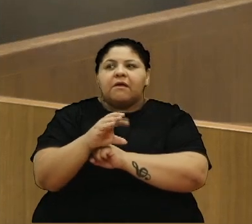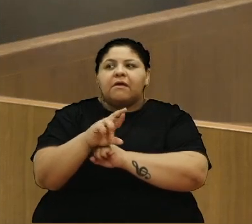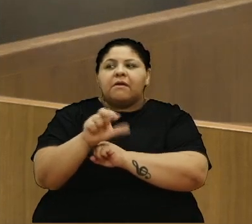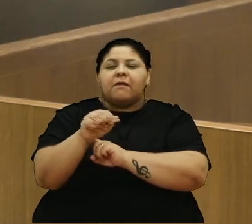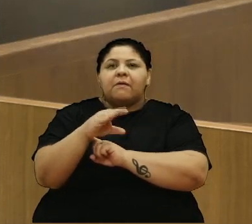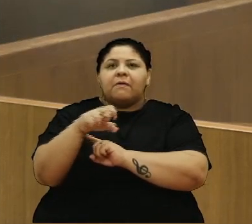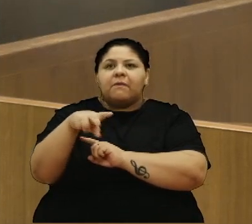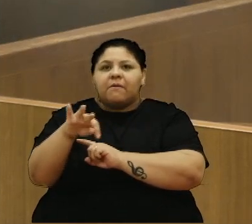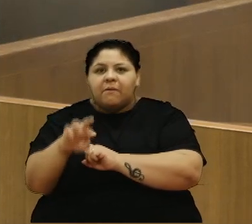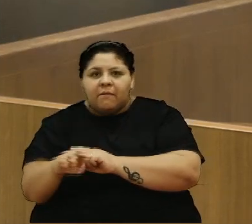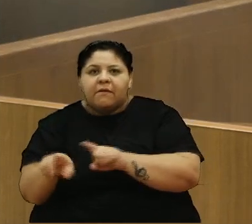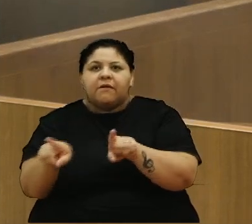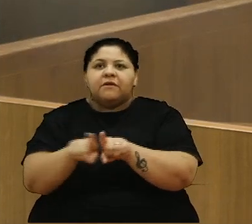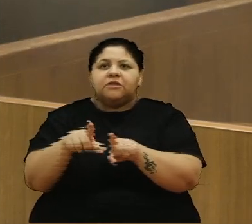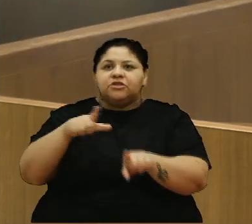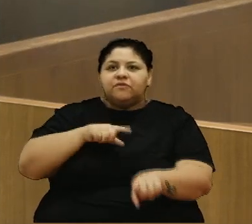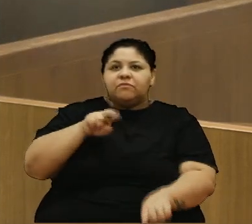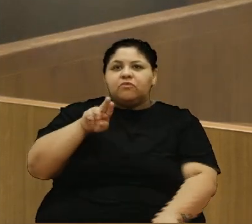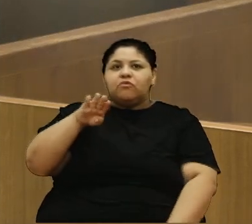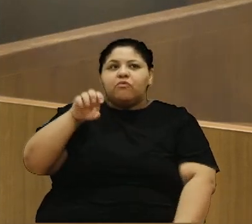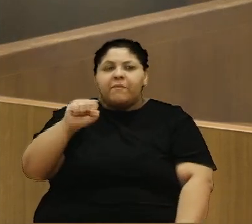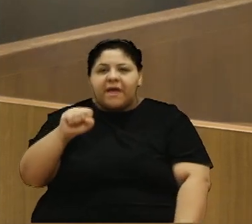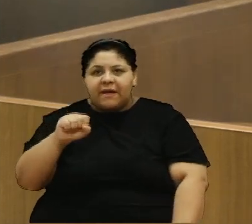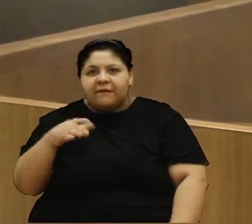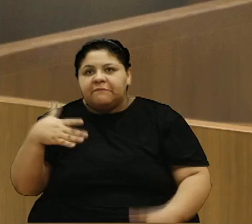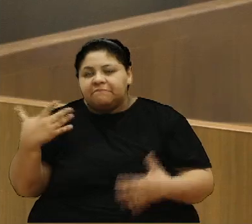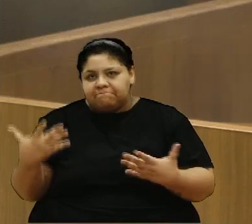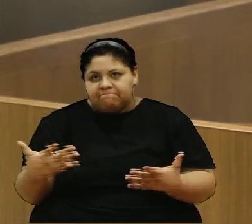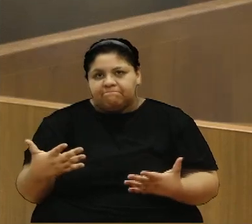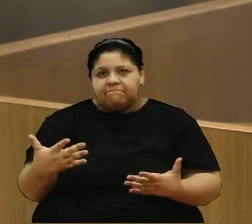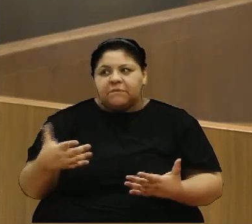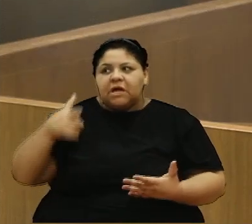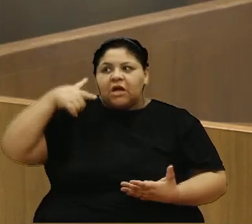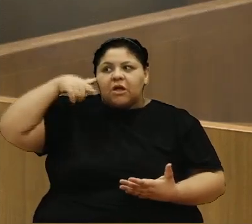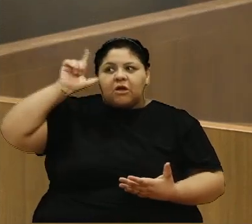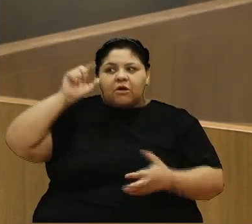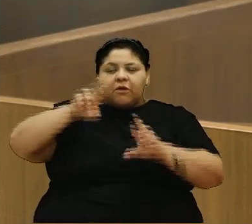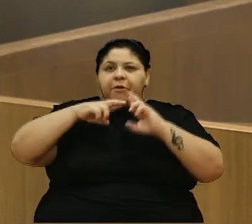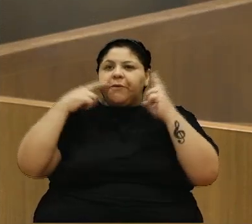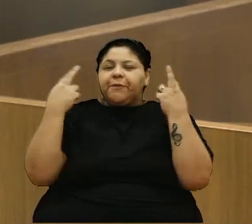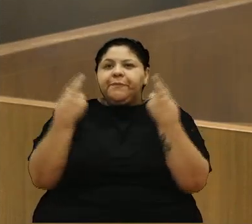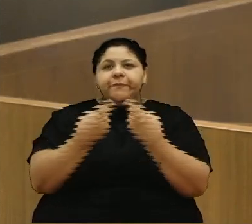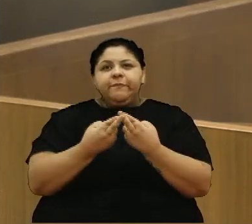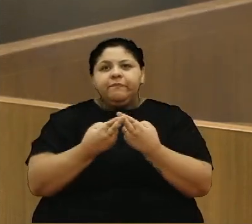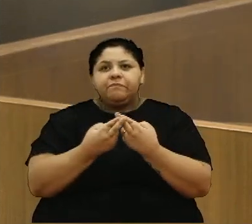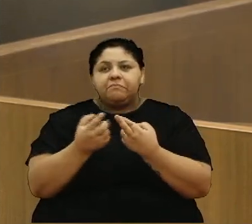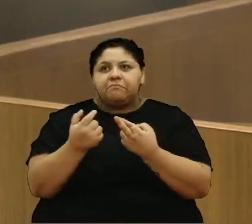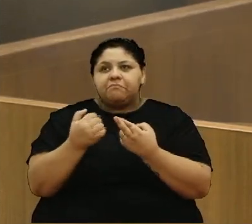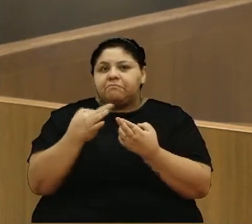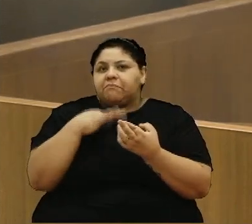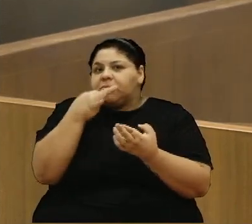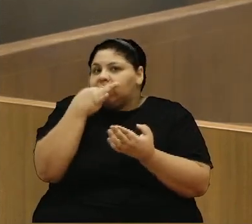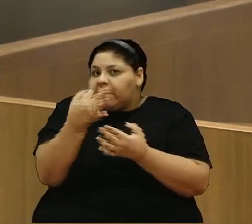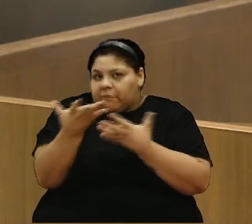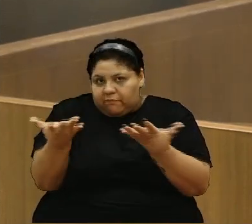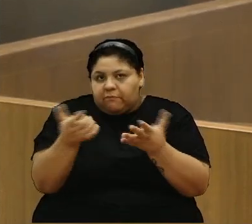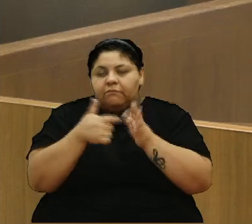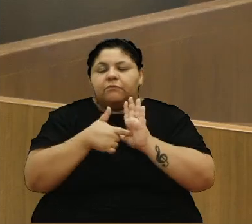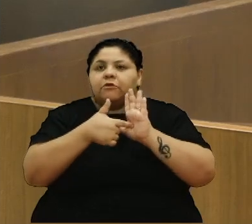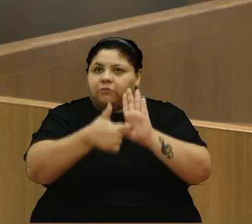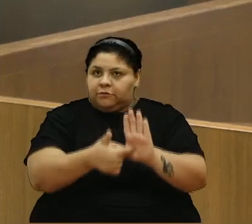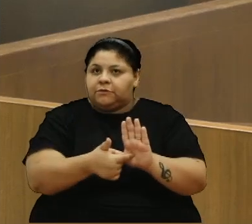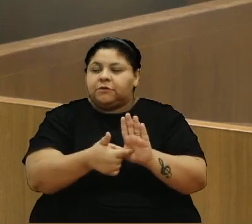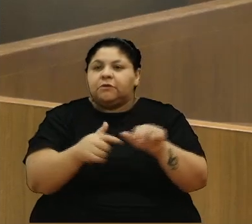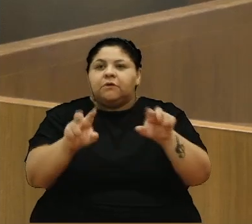campus. Nós tivemos a UBS. Então, ontem, a reunião pública de ontem, na minha concepção, demonstrou que